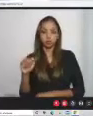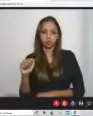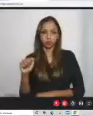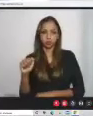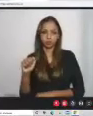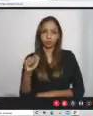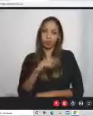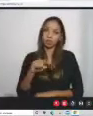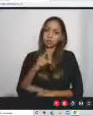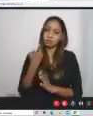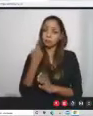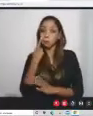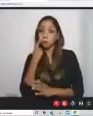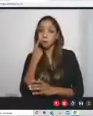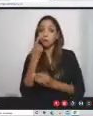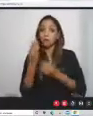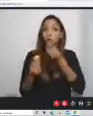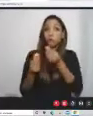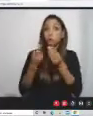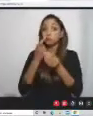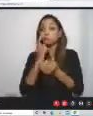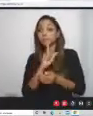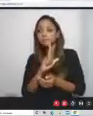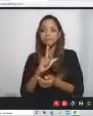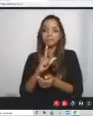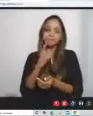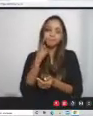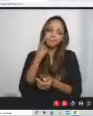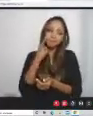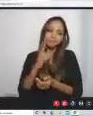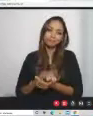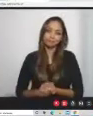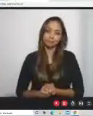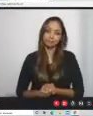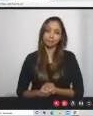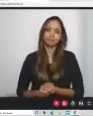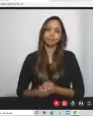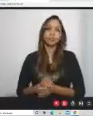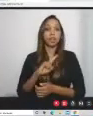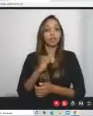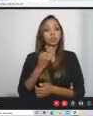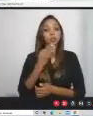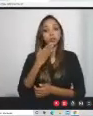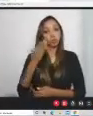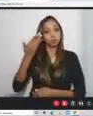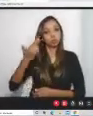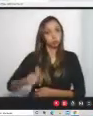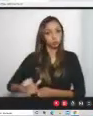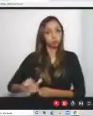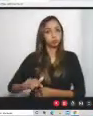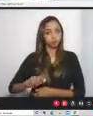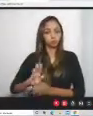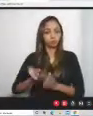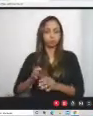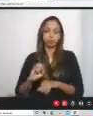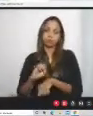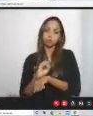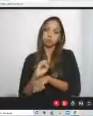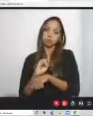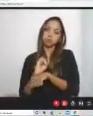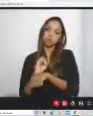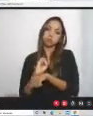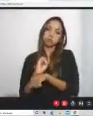para possibilitar isto. Né, já reiteramos esse pedido, né, estamos também no aguardo que realmente